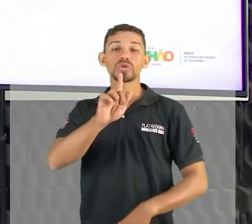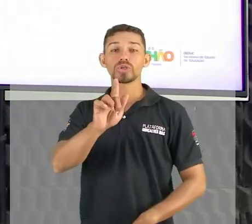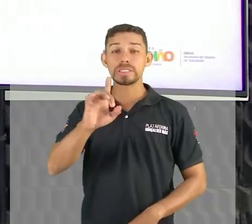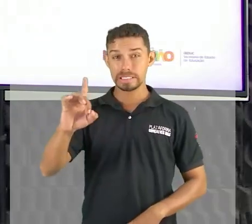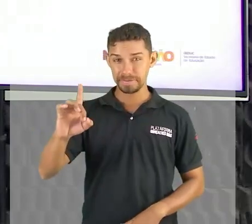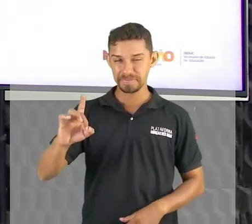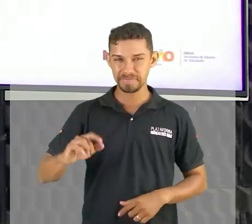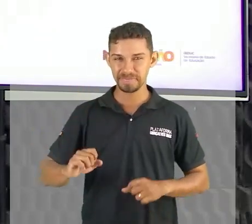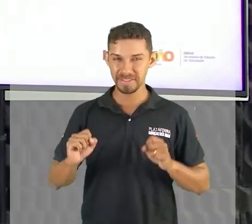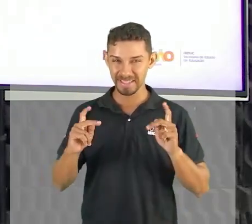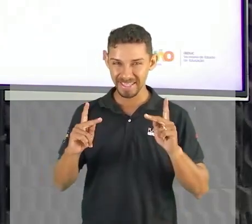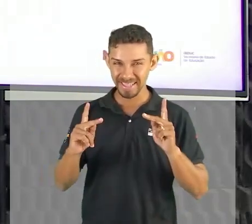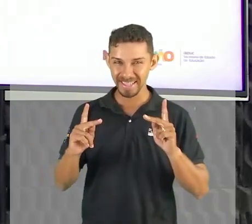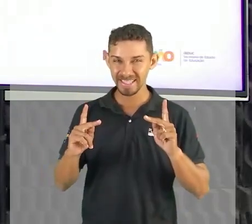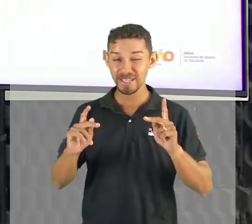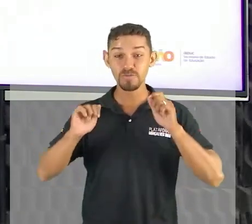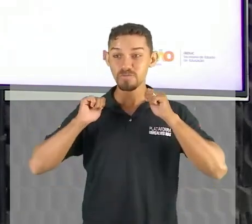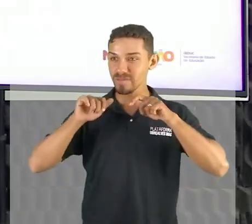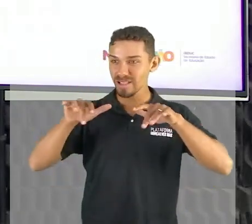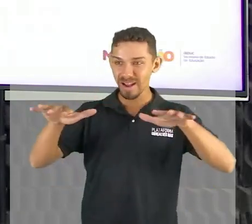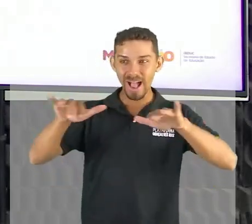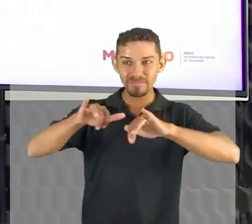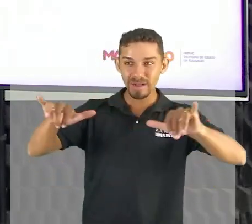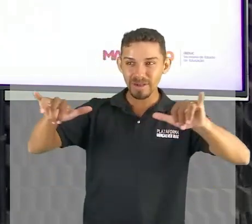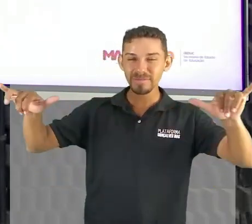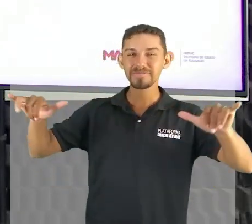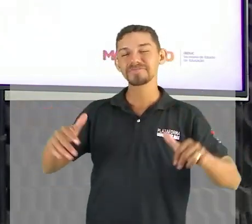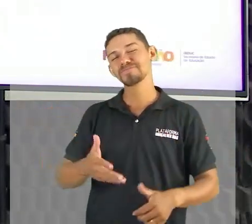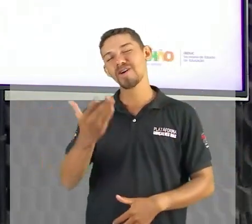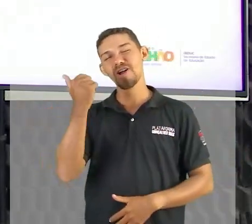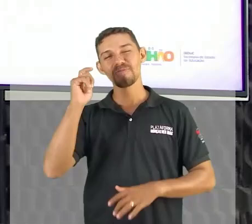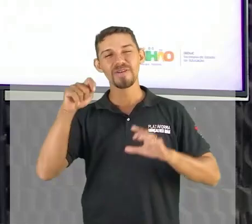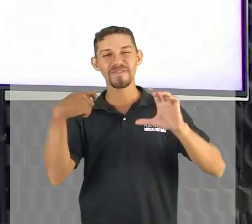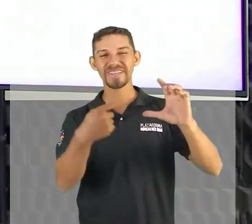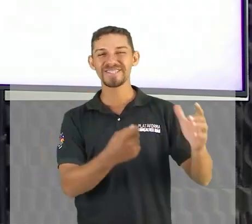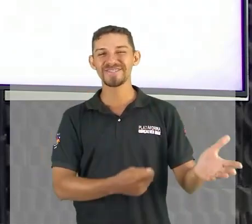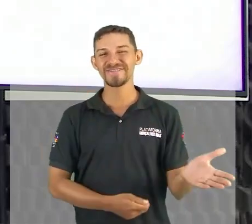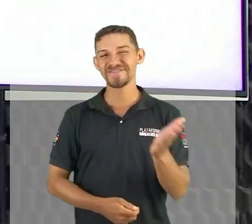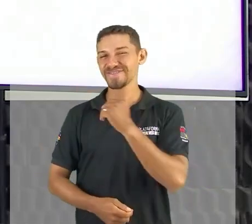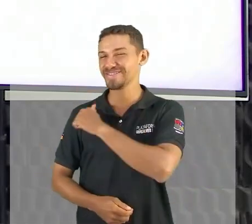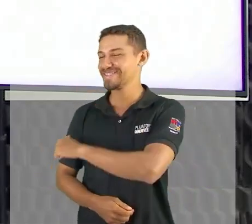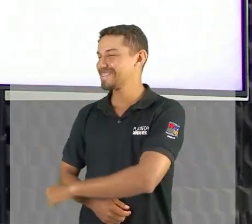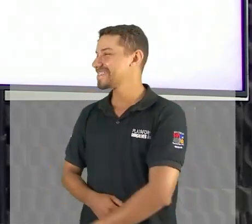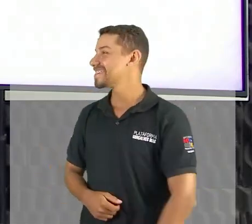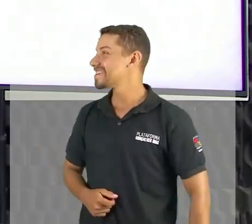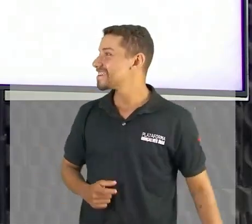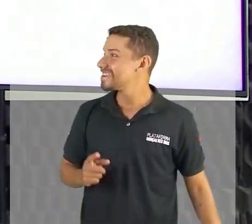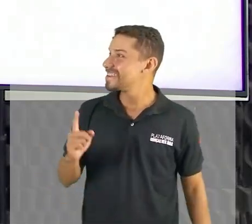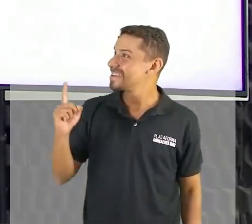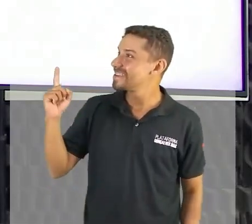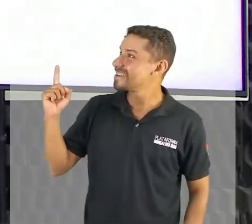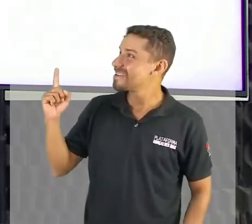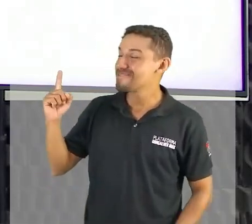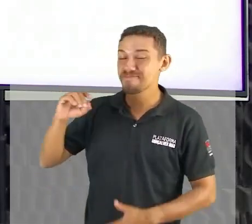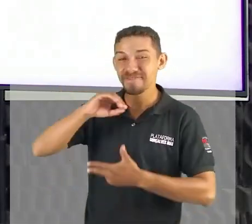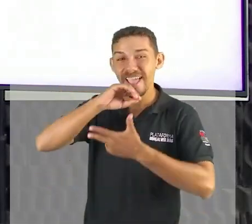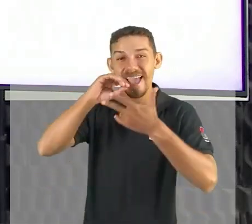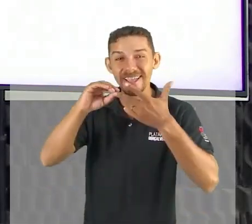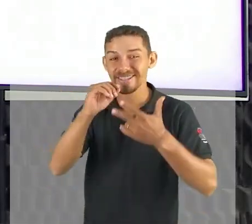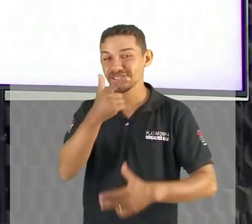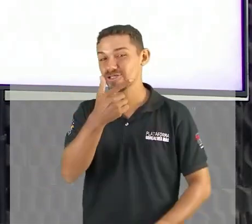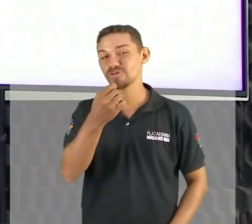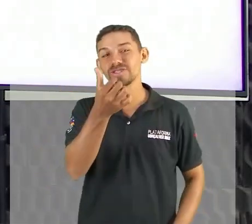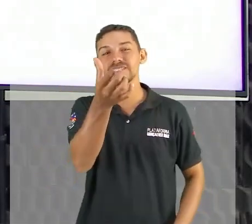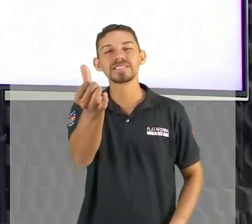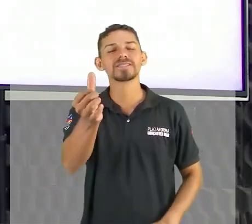certo beleza espalha pra galera e vamos para mais um vídeo Enem 2016